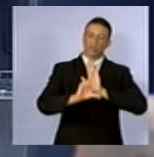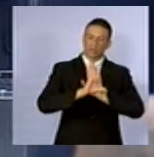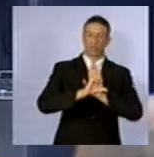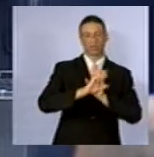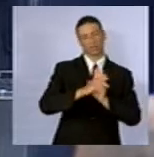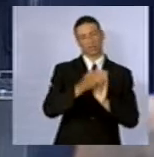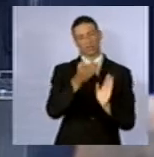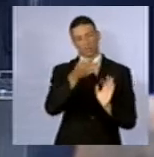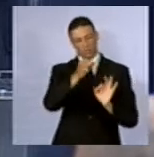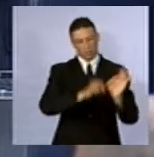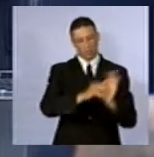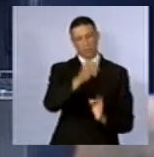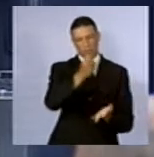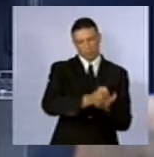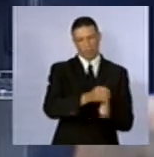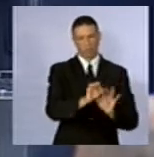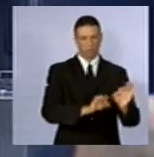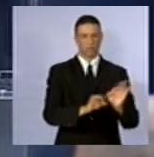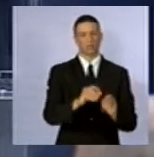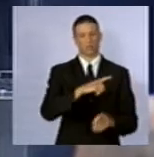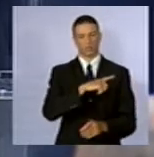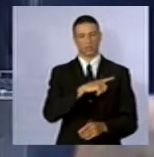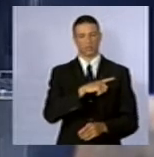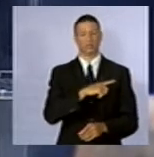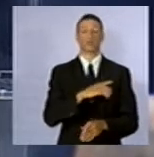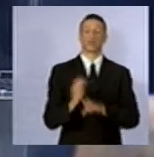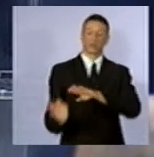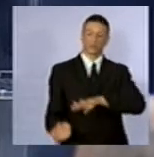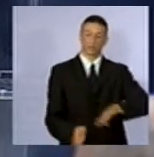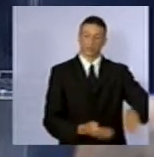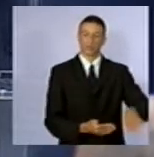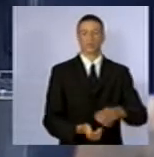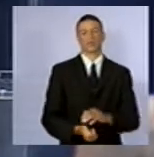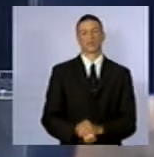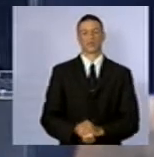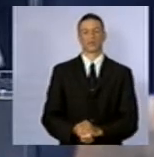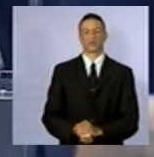regulamentação do setor aí está um